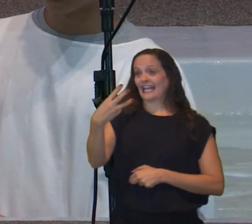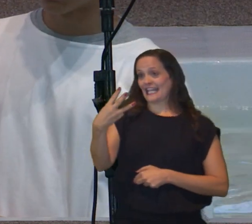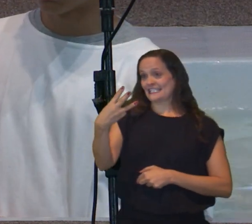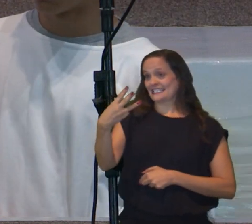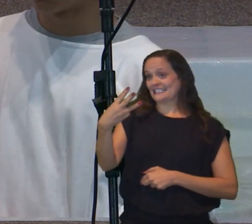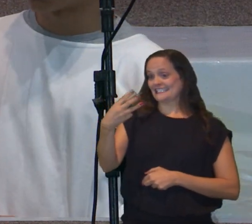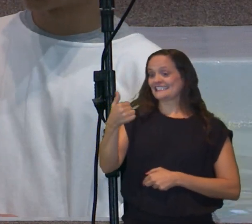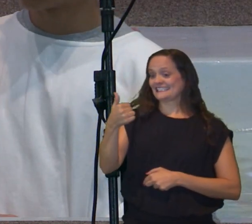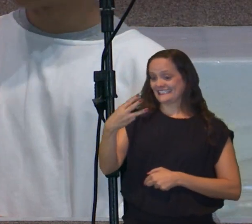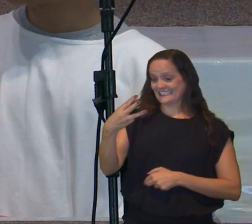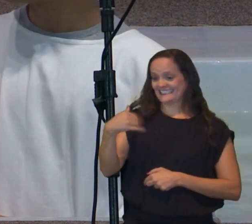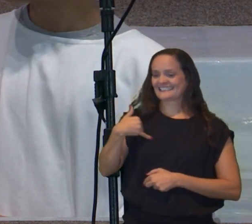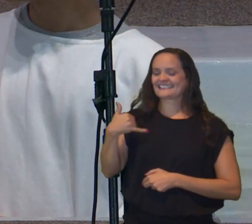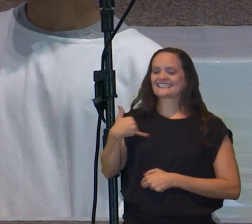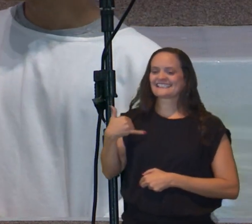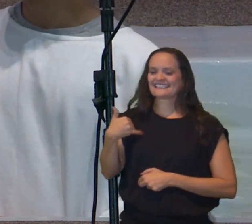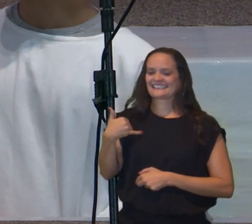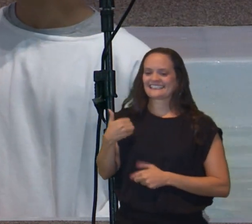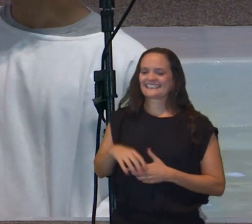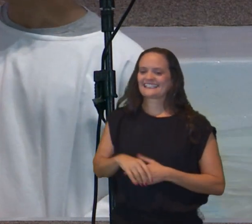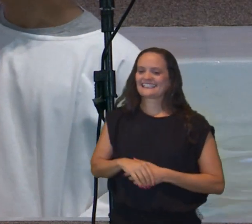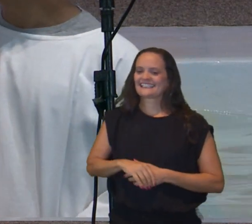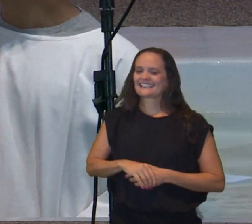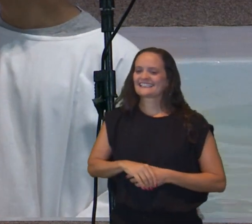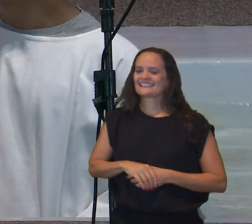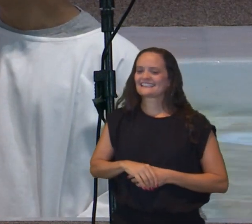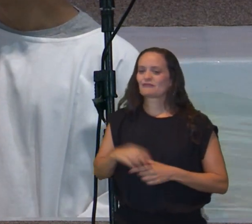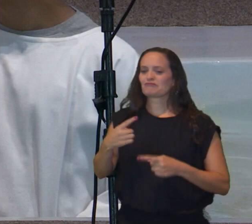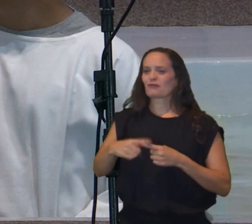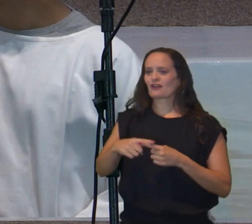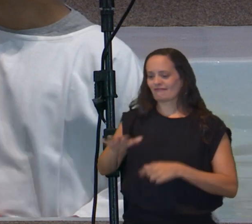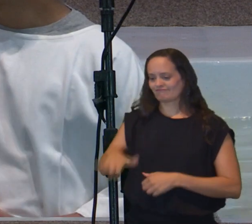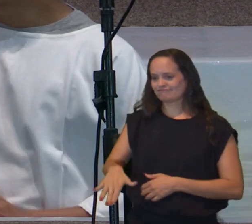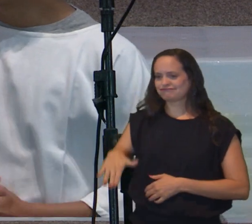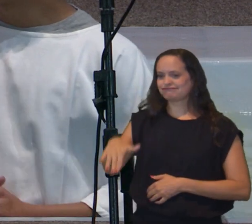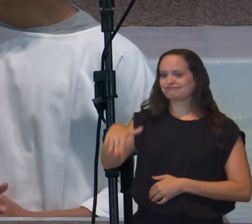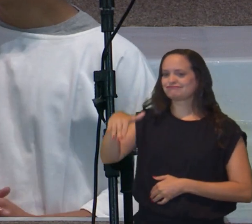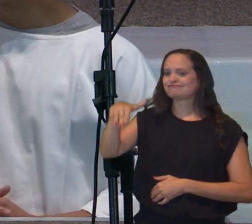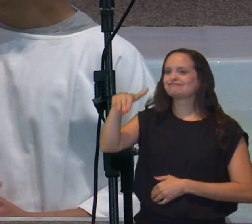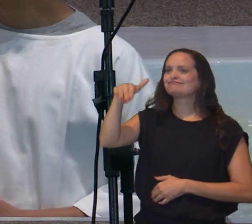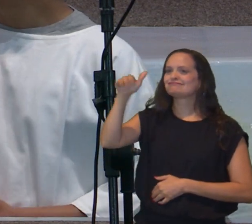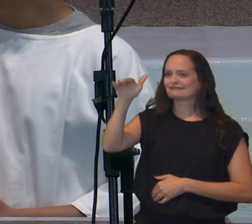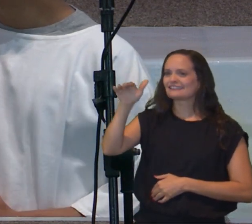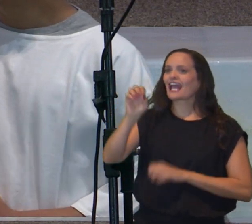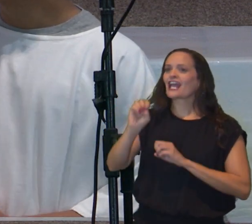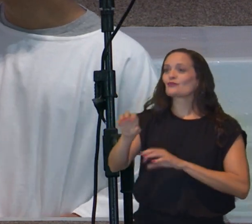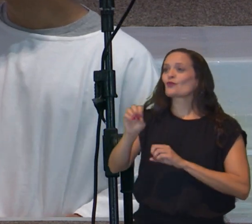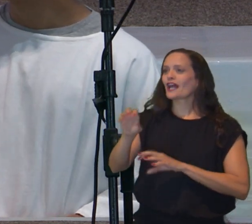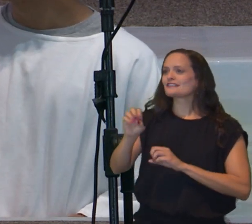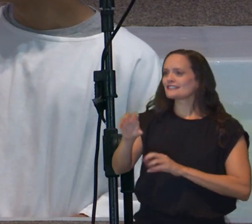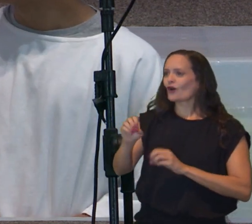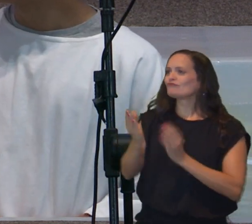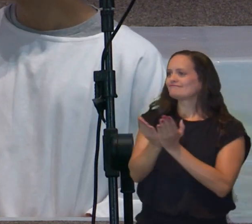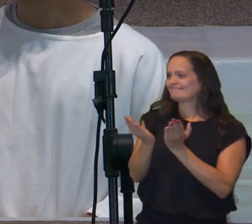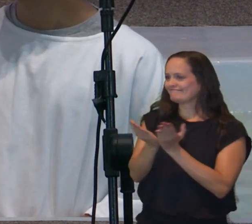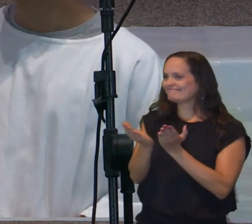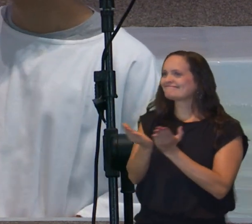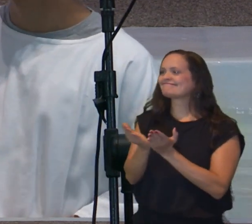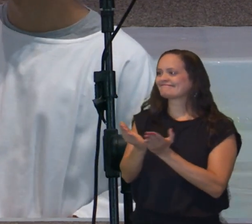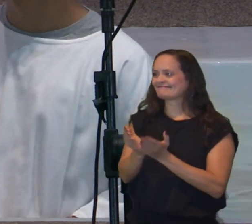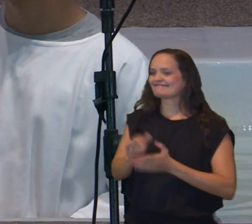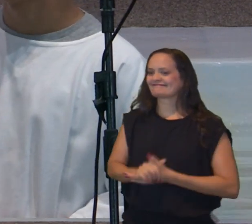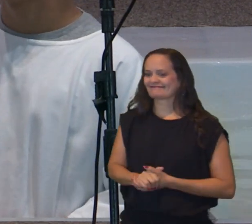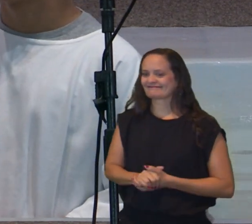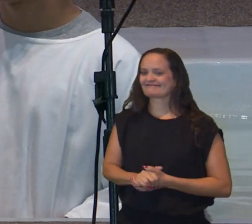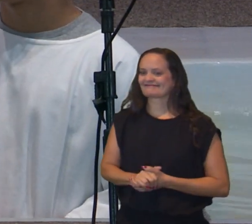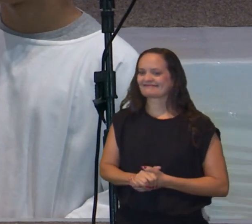anos. Também participou do Crescer, a importância da educação cristã infantil na experiência, na